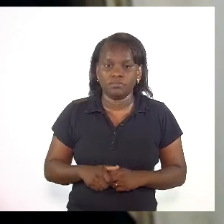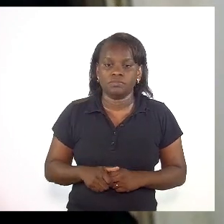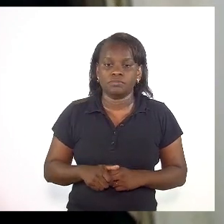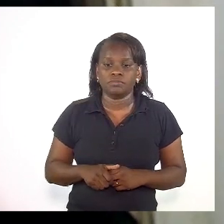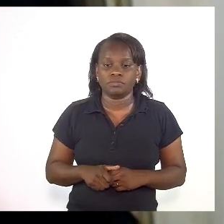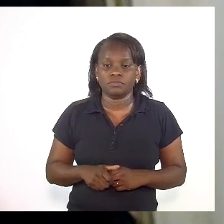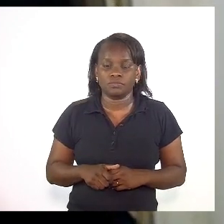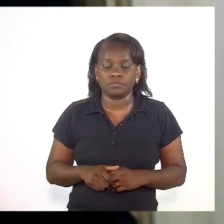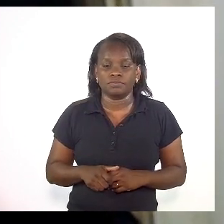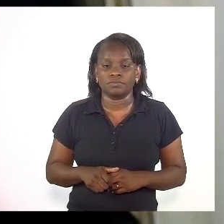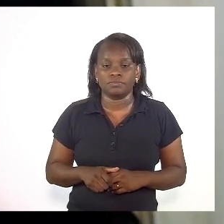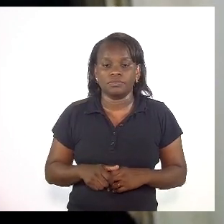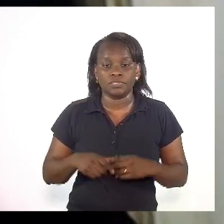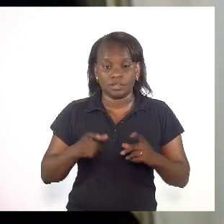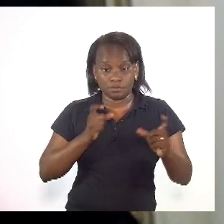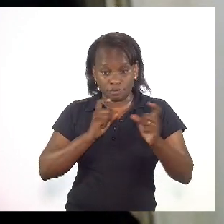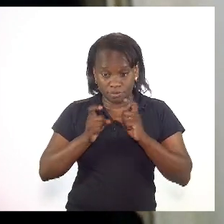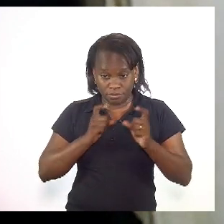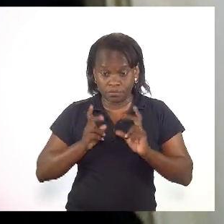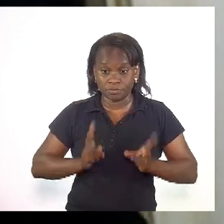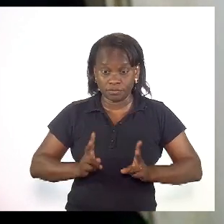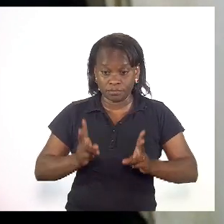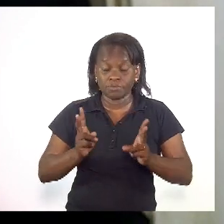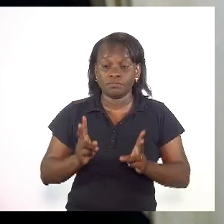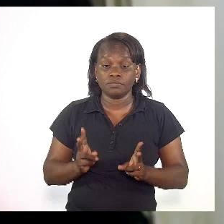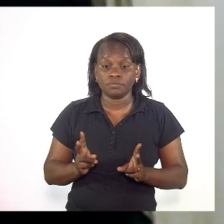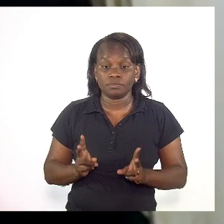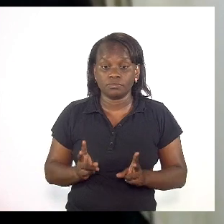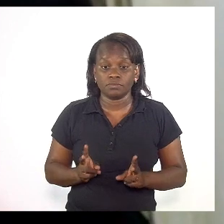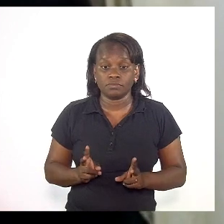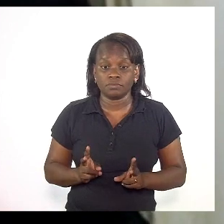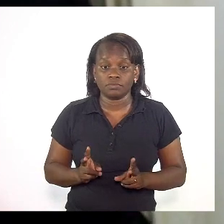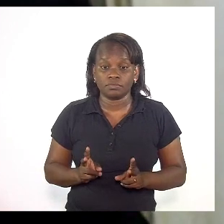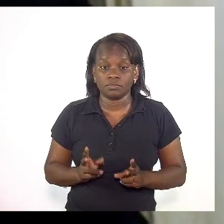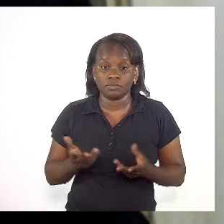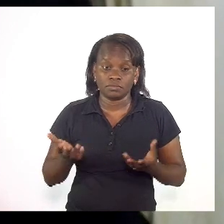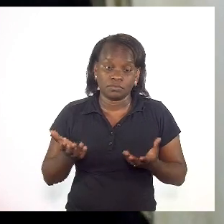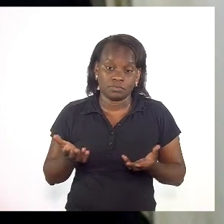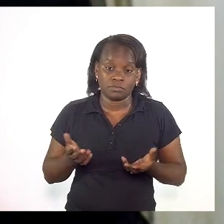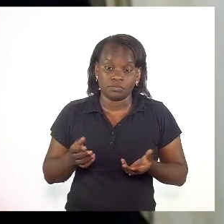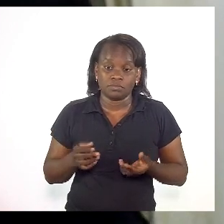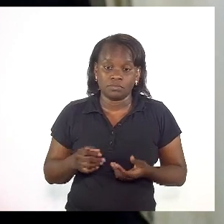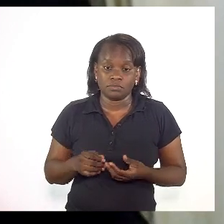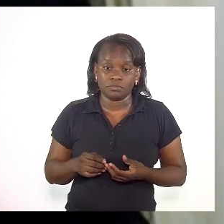É, em discussão ainda, para quem...